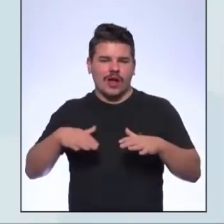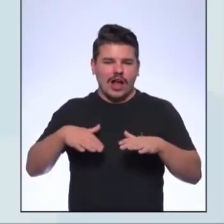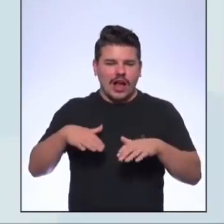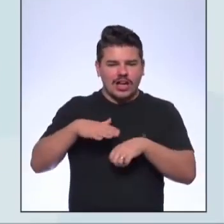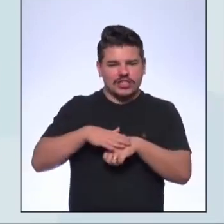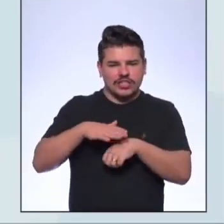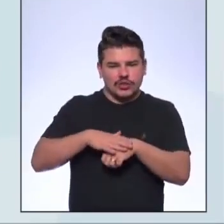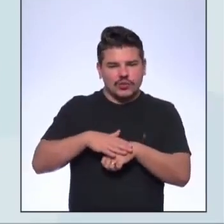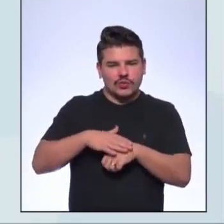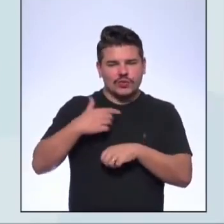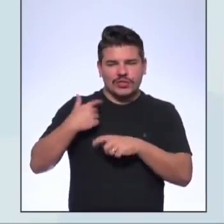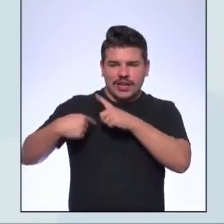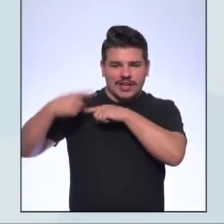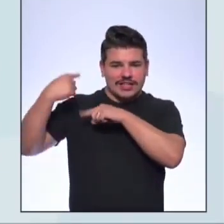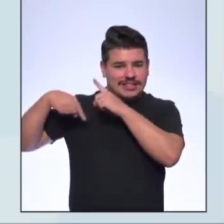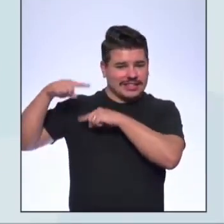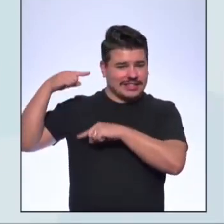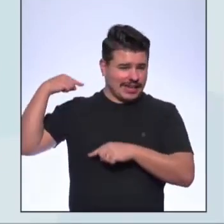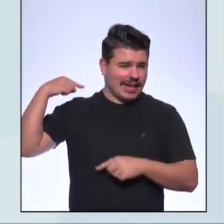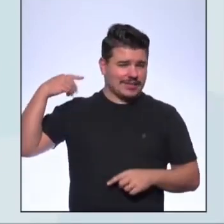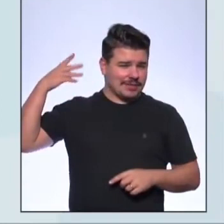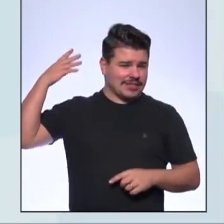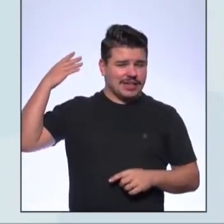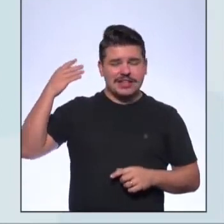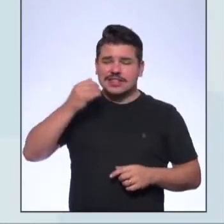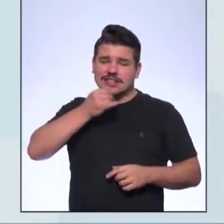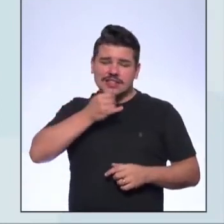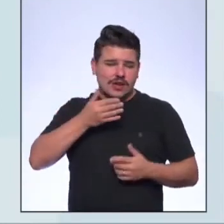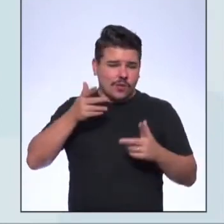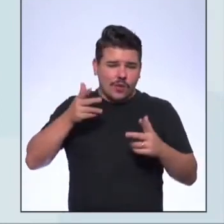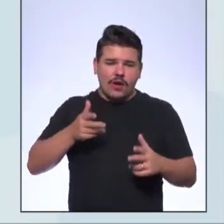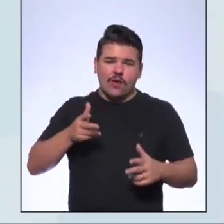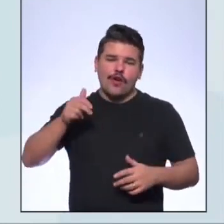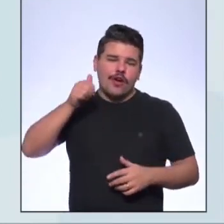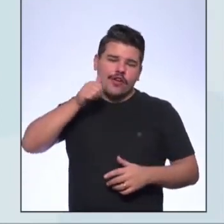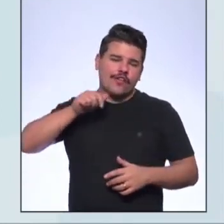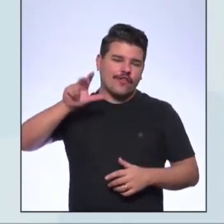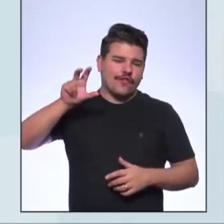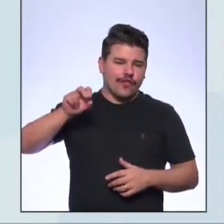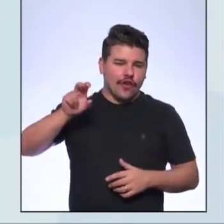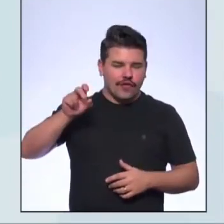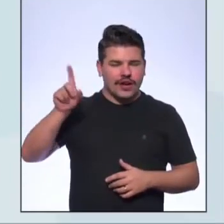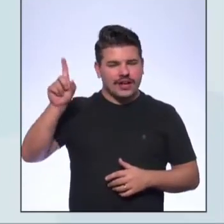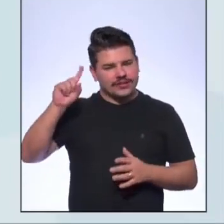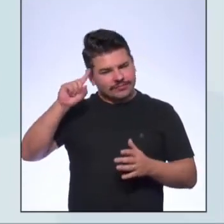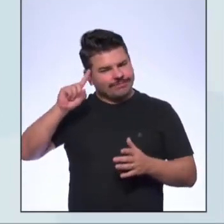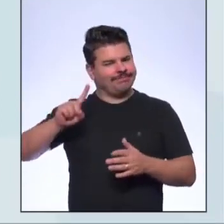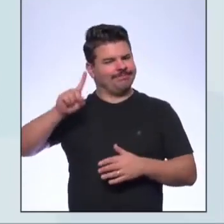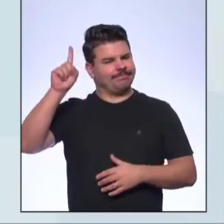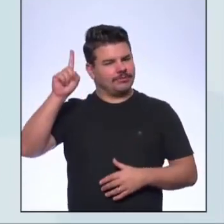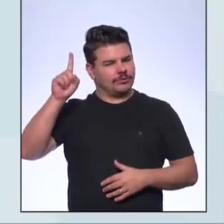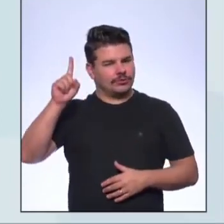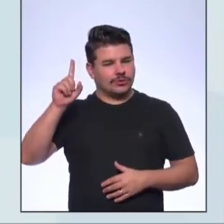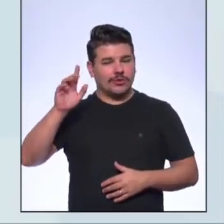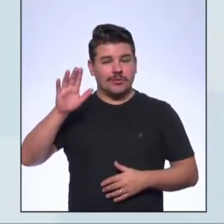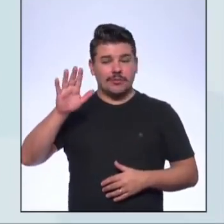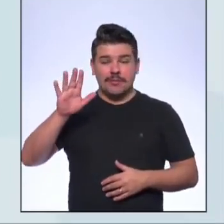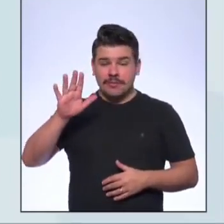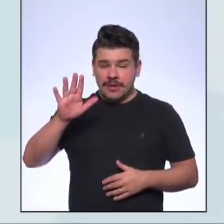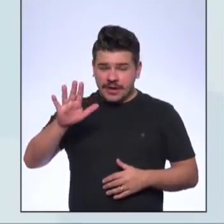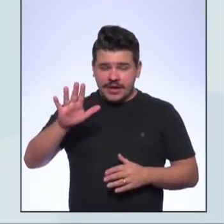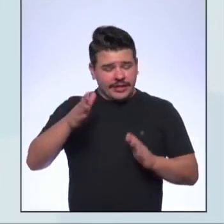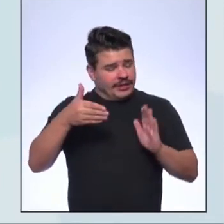a ancestrais, como os avós, enfim. Então, ele questionou isso, porém, gente, até o final do